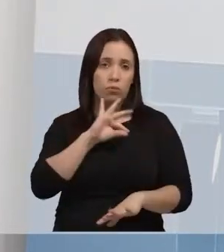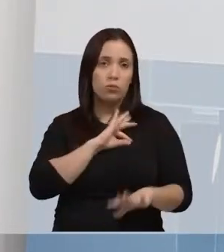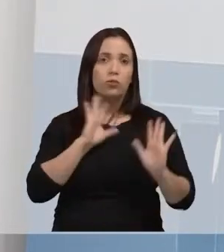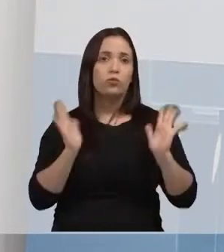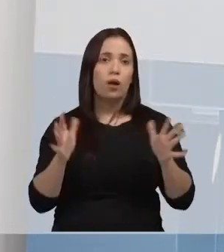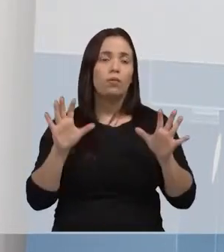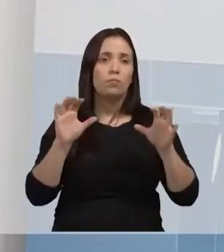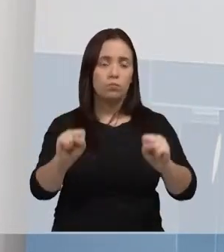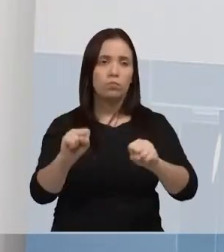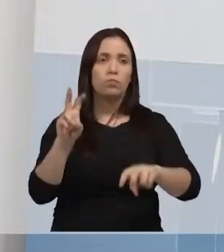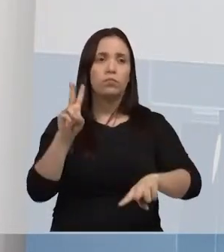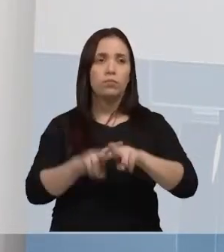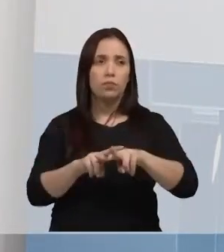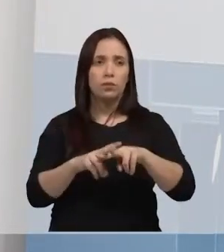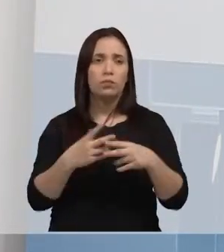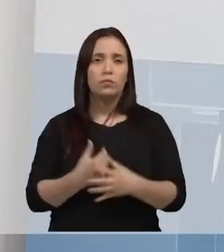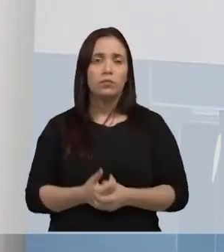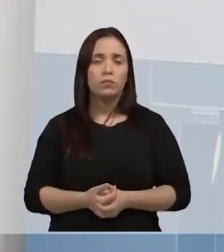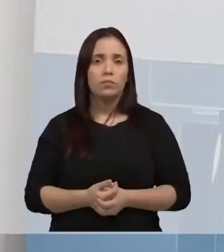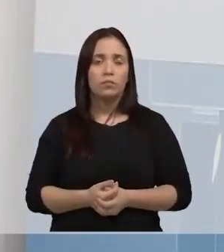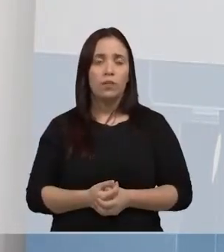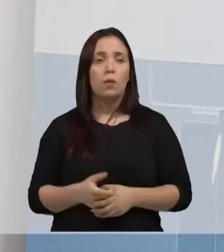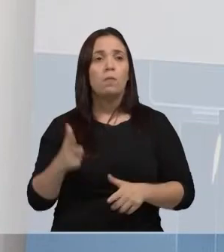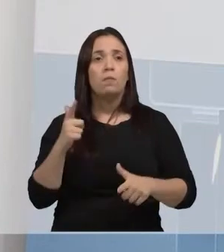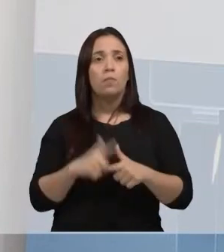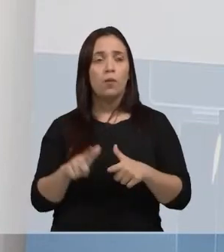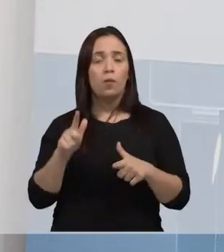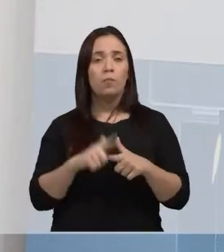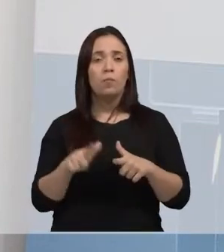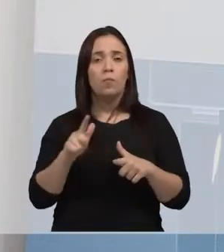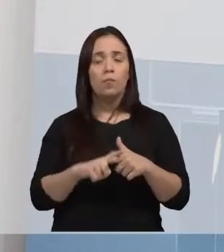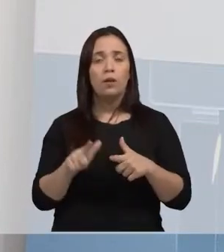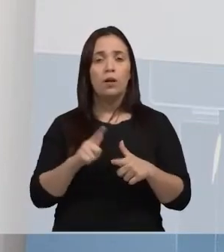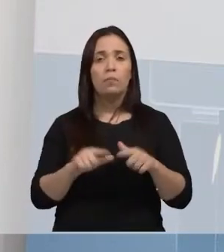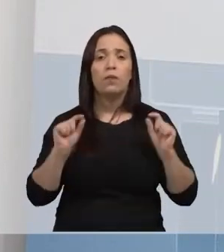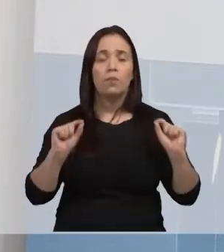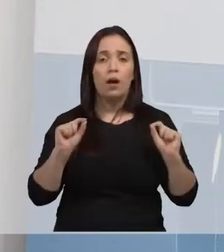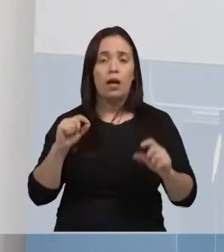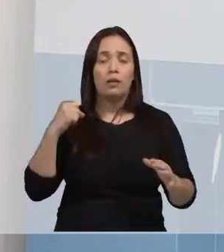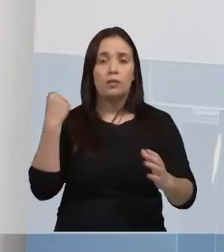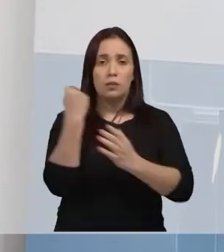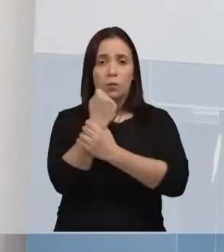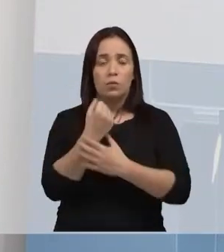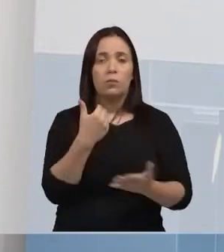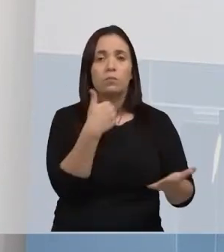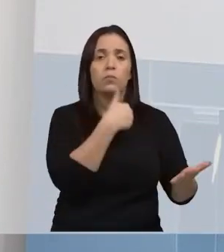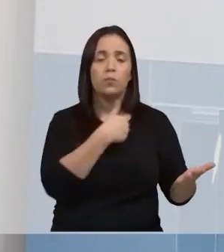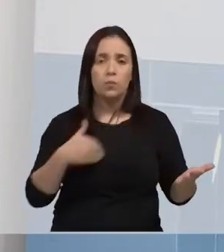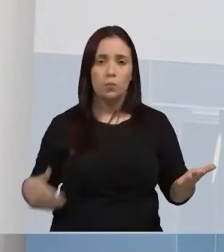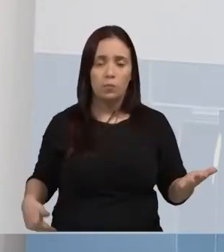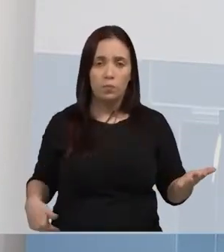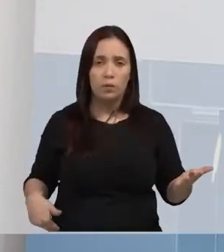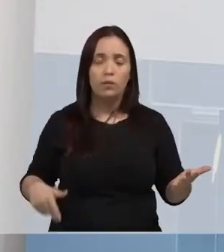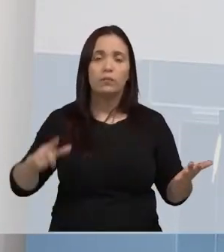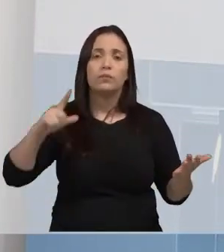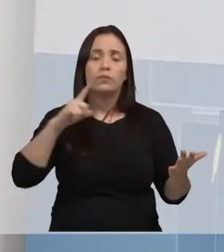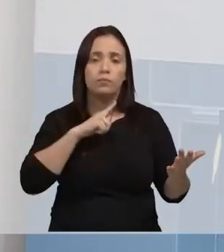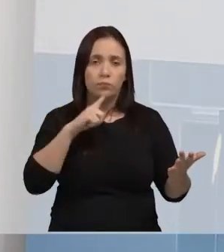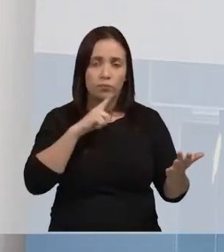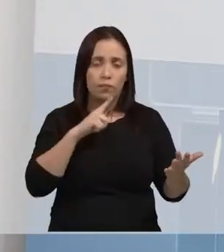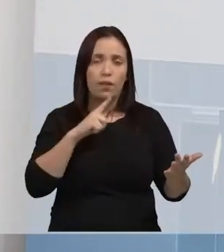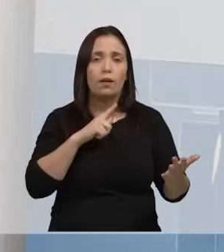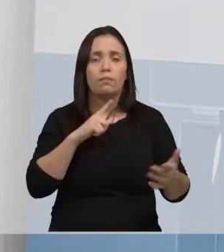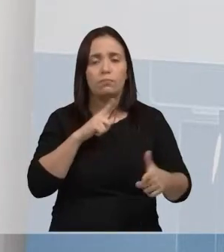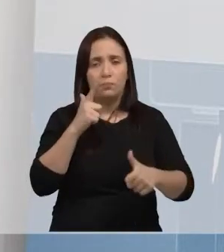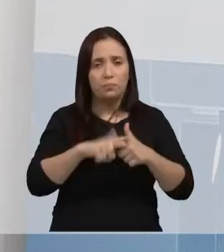isso. Né? Todos os outros e falaram em resolver o problema de segurança com arroubos